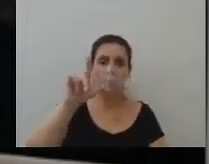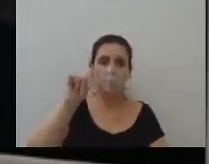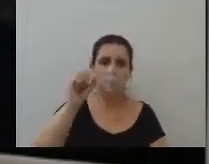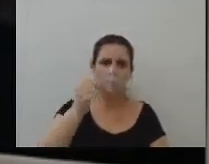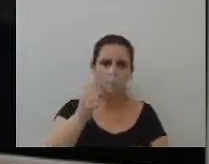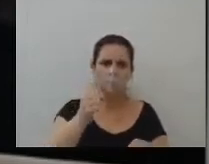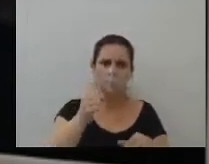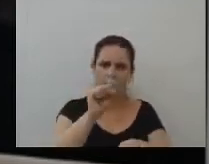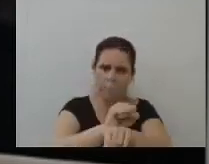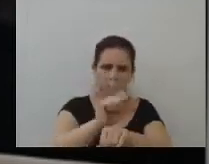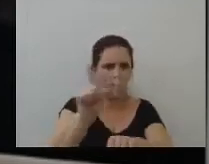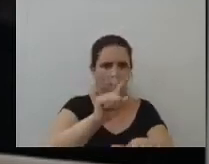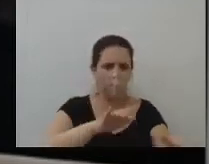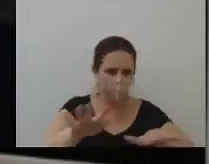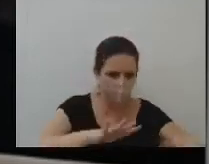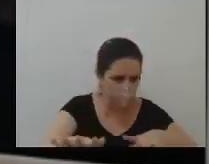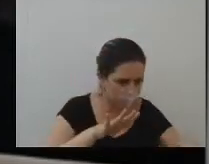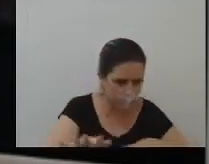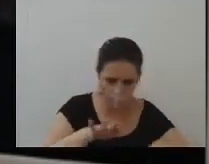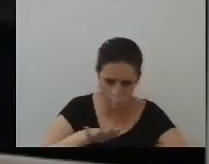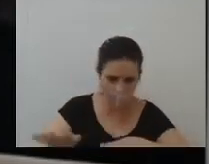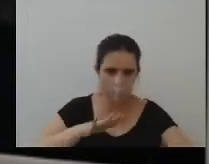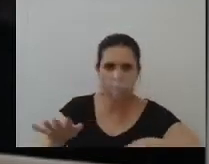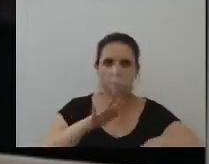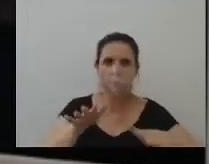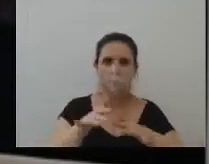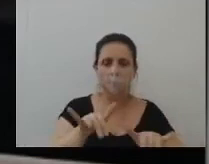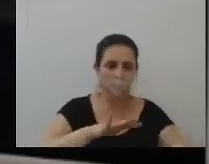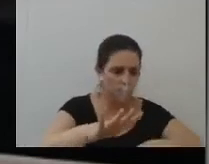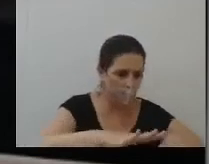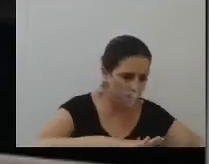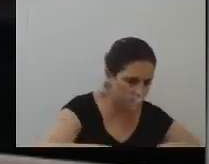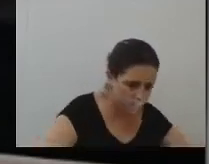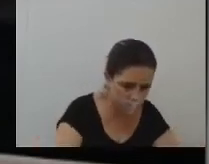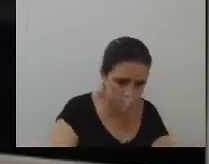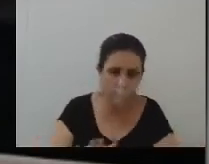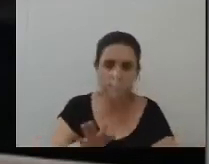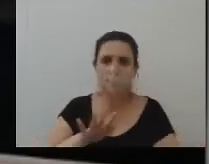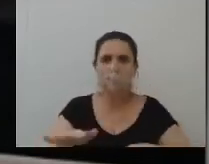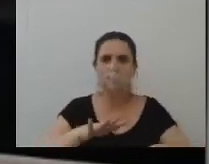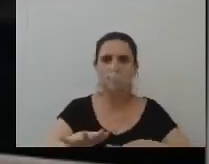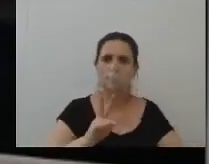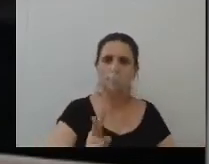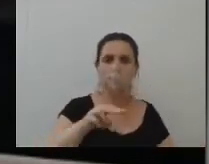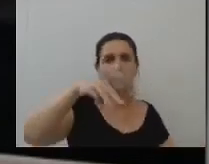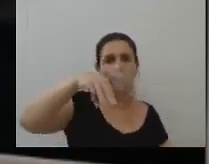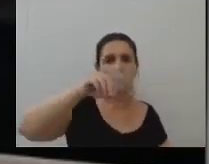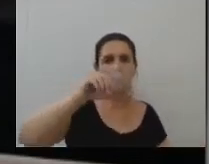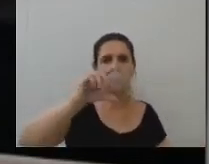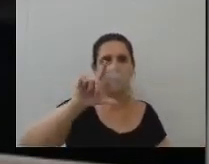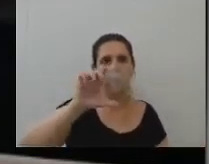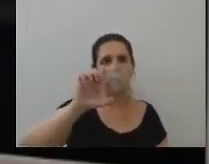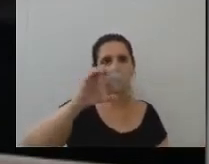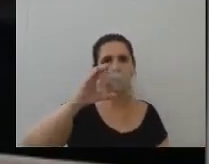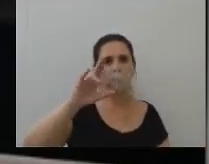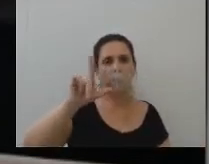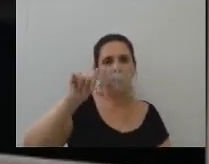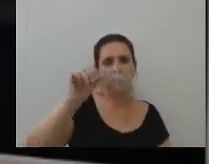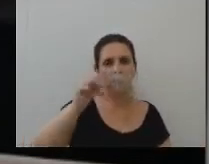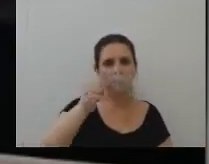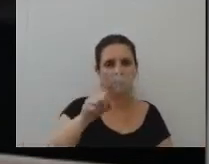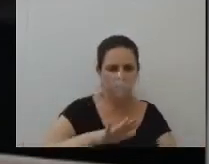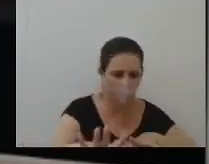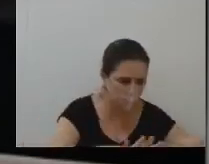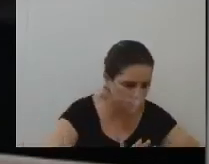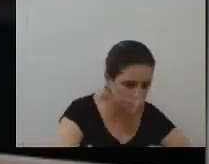vibrando, oscilando, porque essa é a própria definição de temperatura. É agitação molecular. Quanto mais agitadas